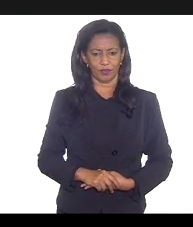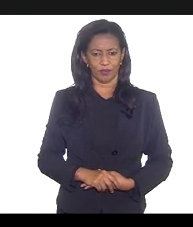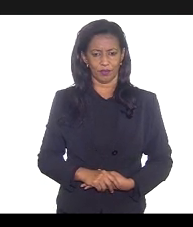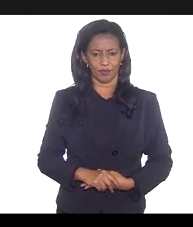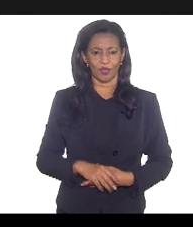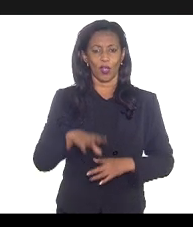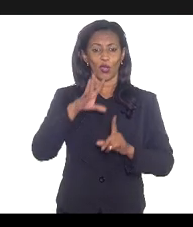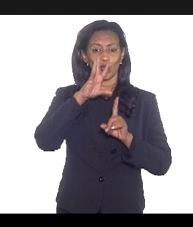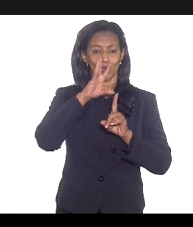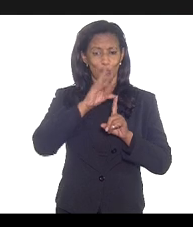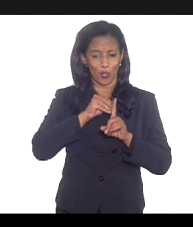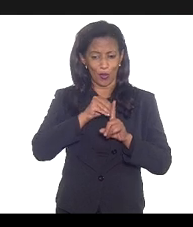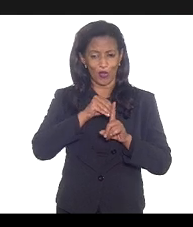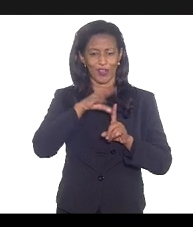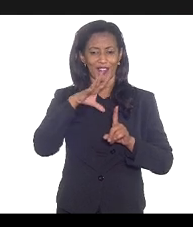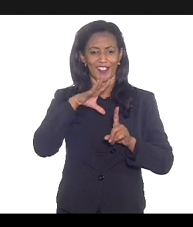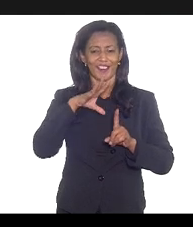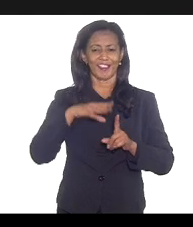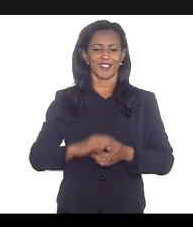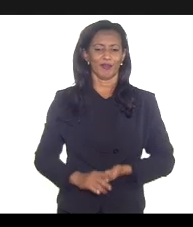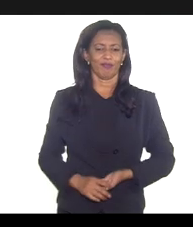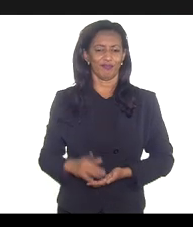Seu microfone está fechado.